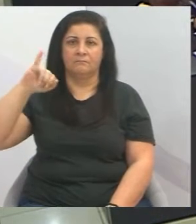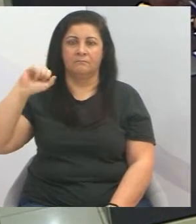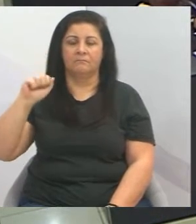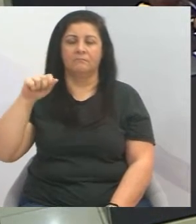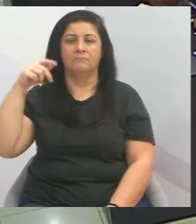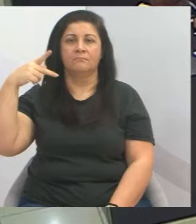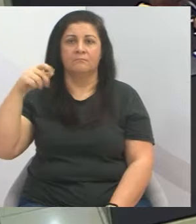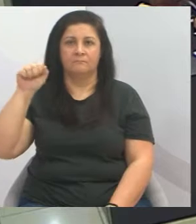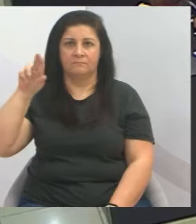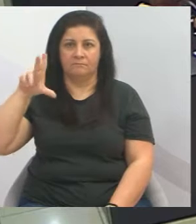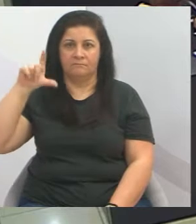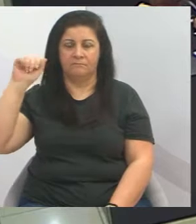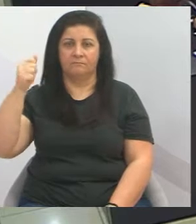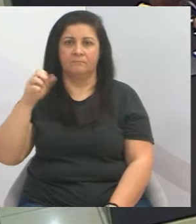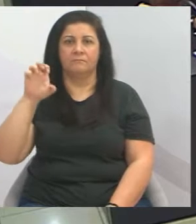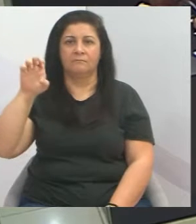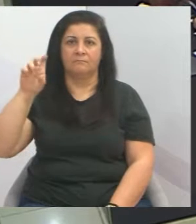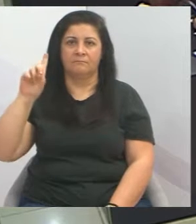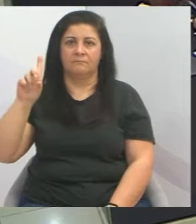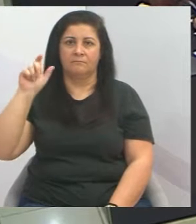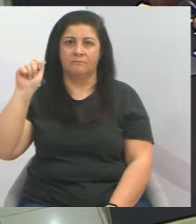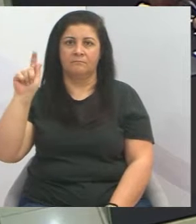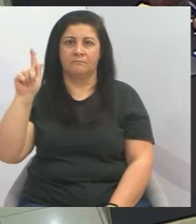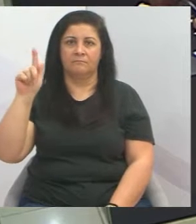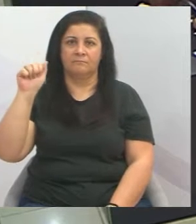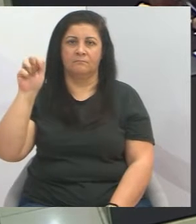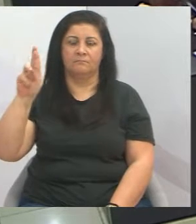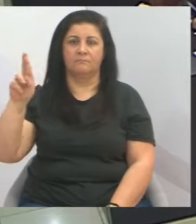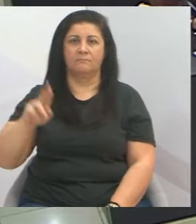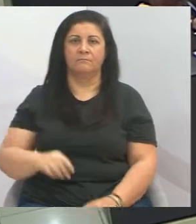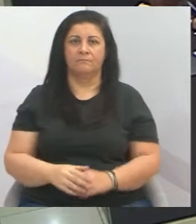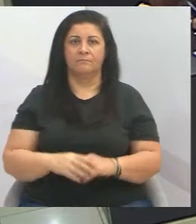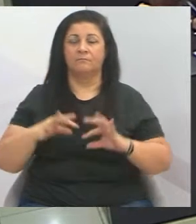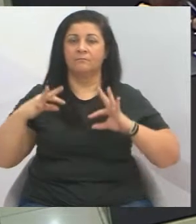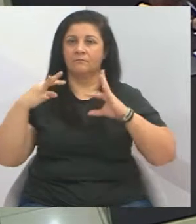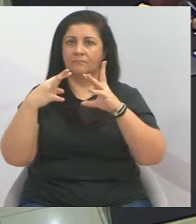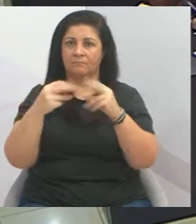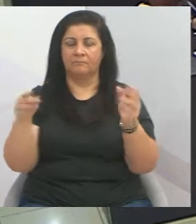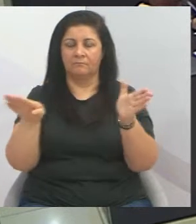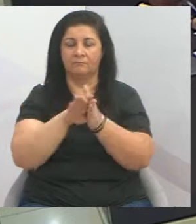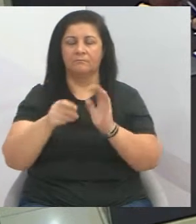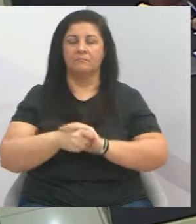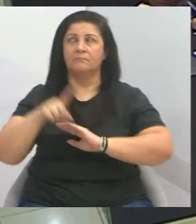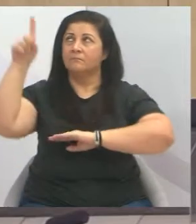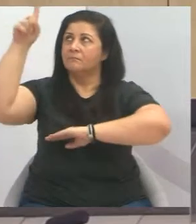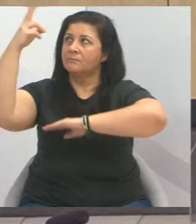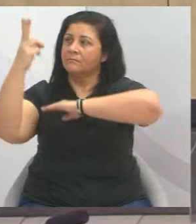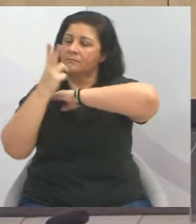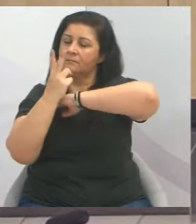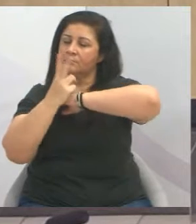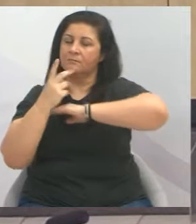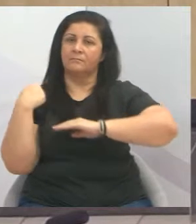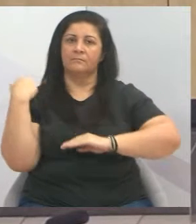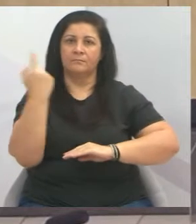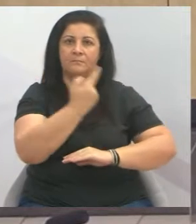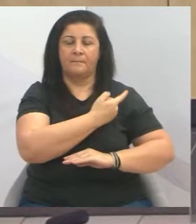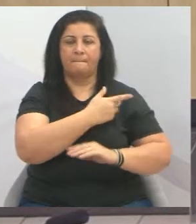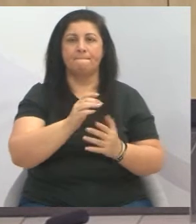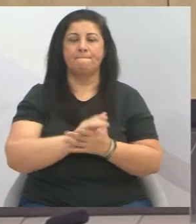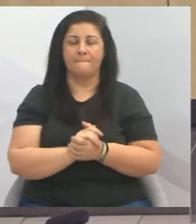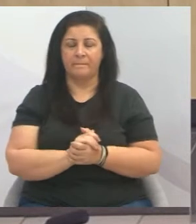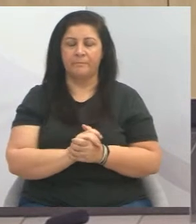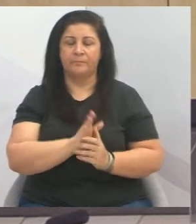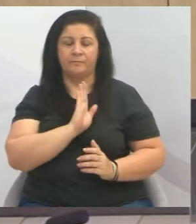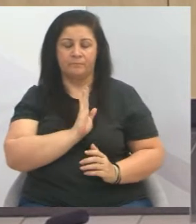Paulino os condutores Edgar essas Aqui estão todos os presentes e sob a proteção de Deus E com coração inteiramente